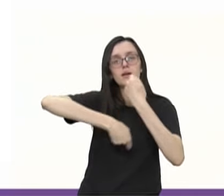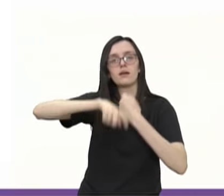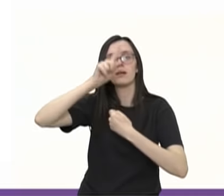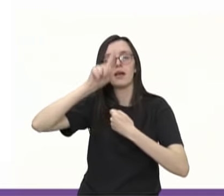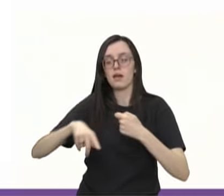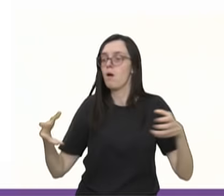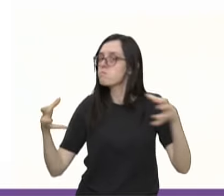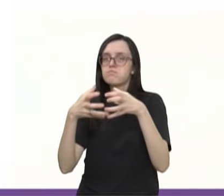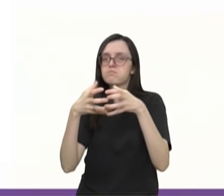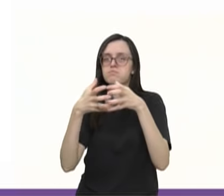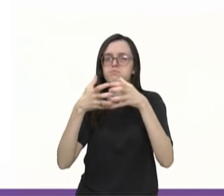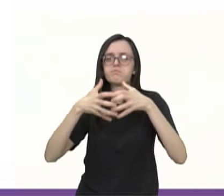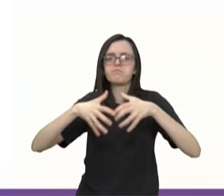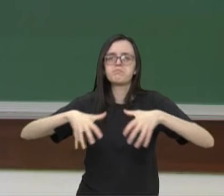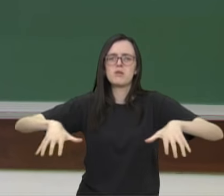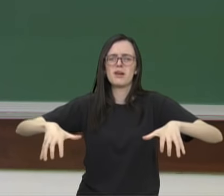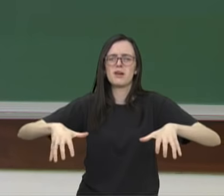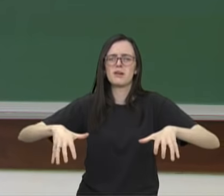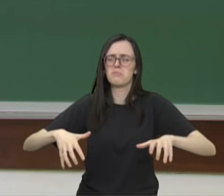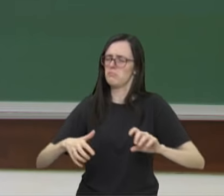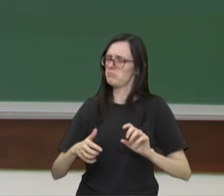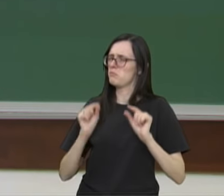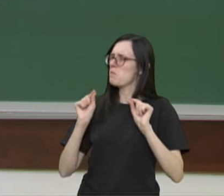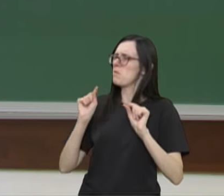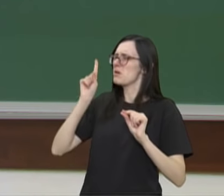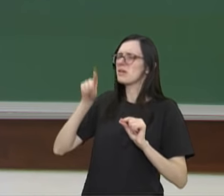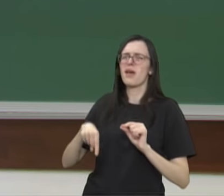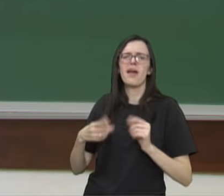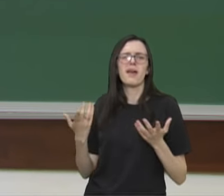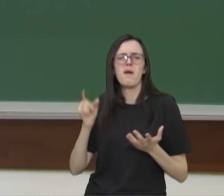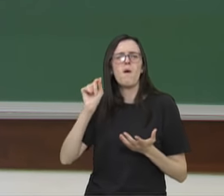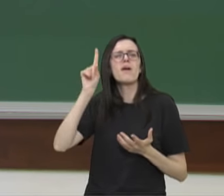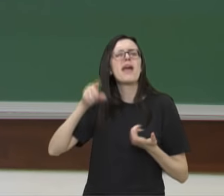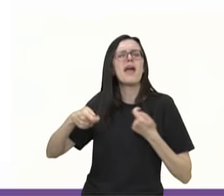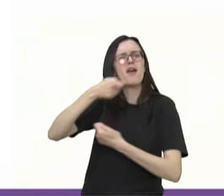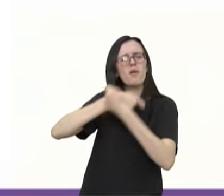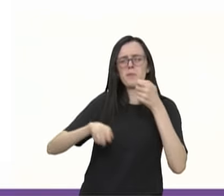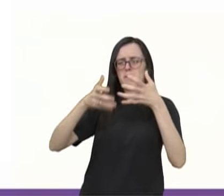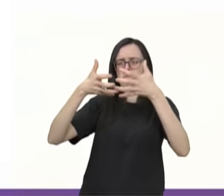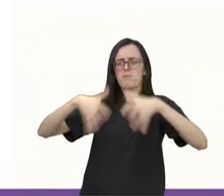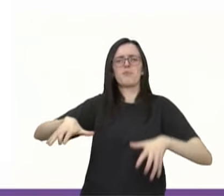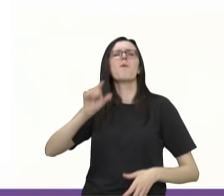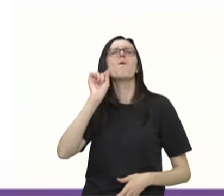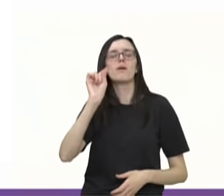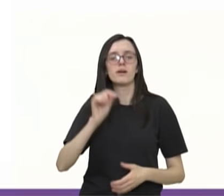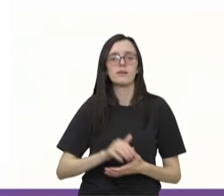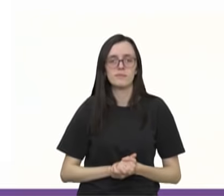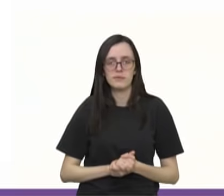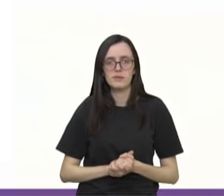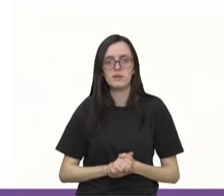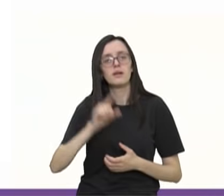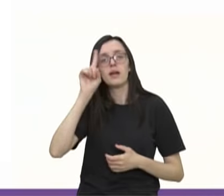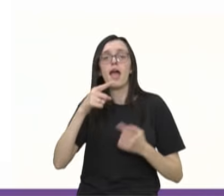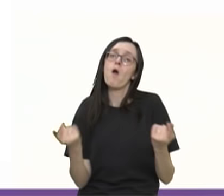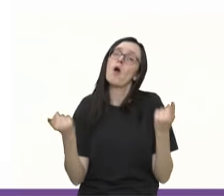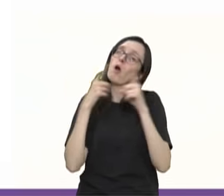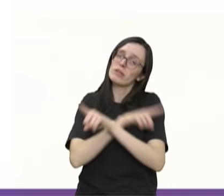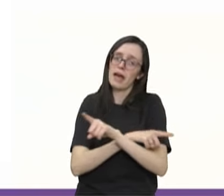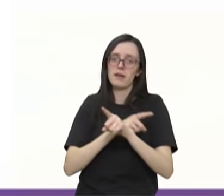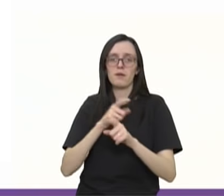desaglomeração cara o que que seria então isso aí essa economia de desaglomeração exatamente o que o